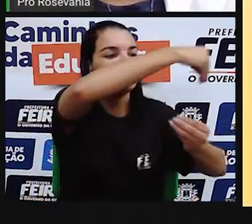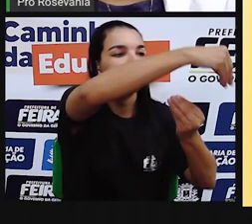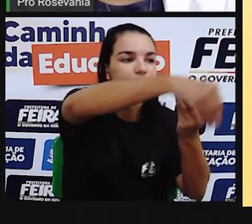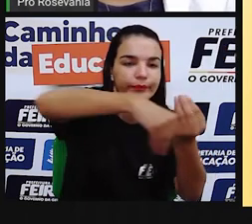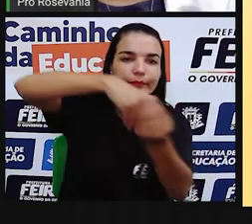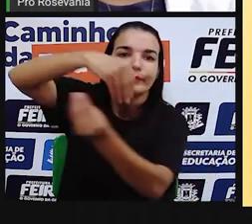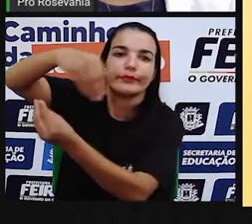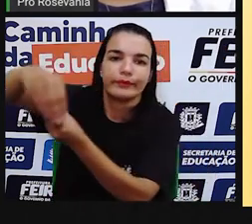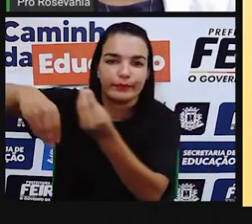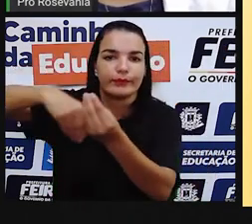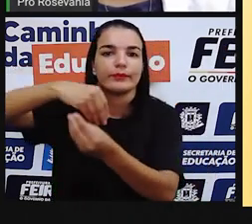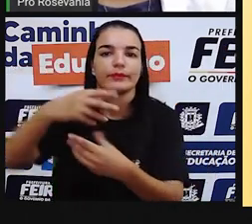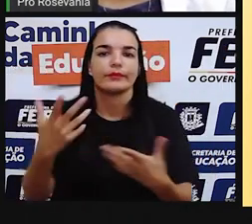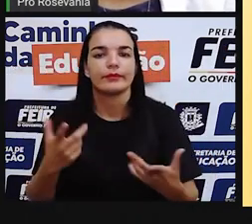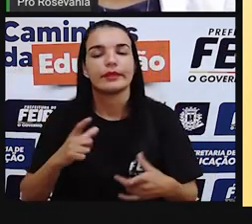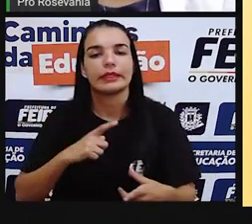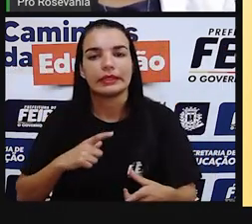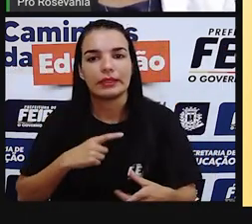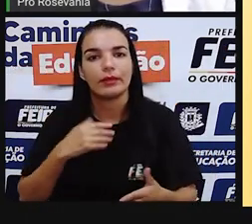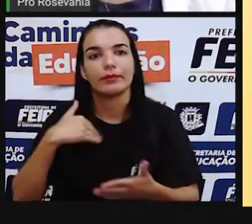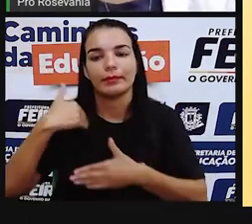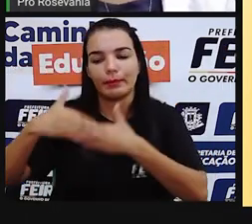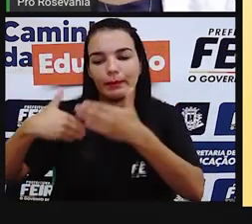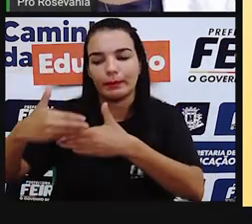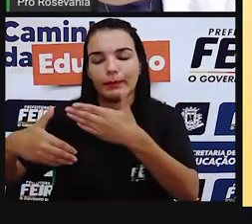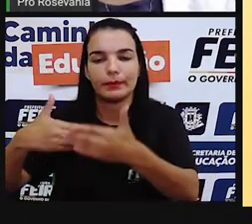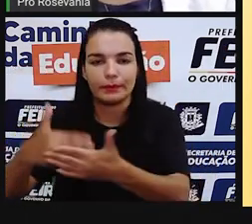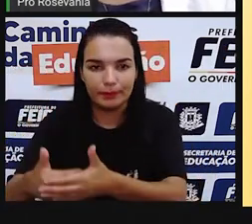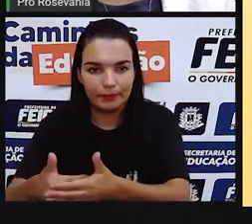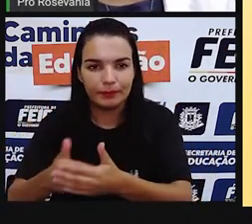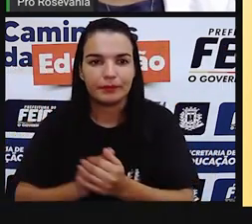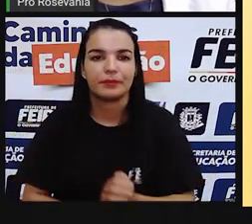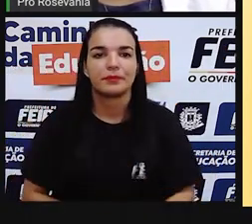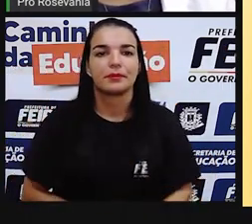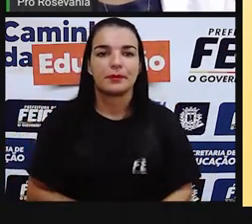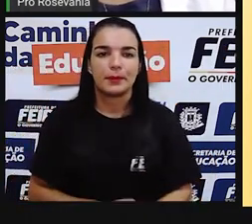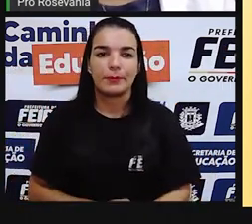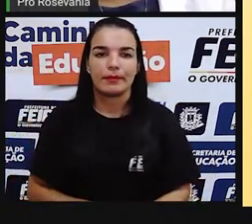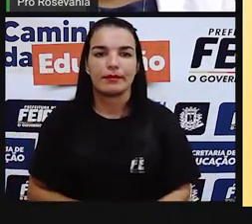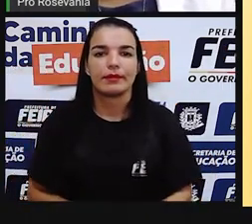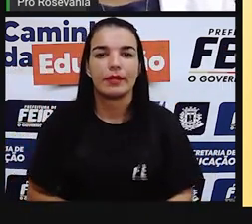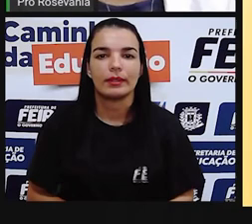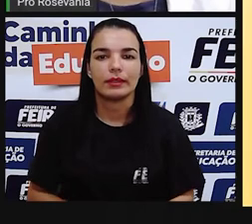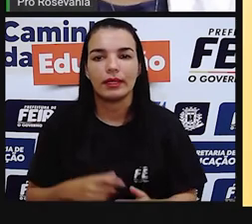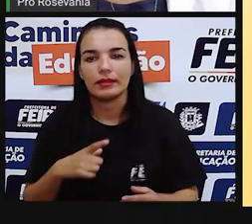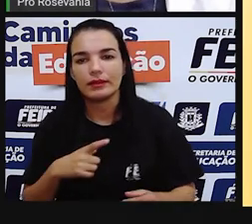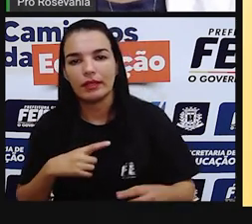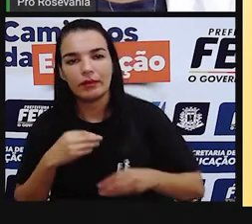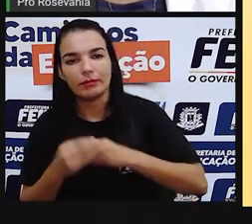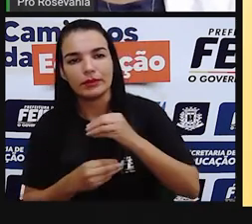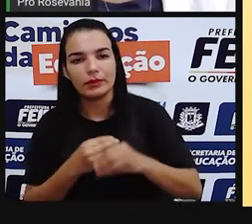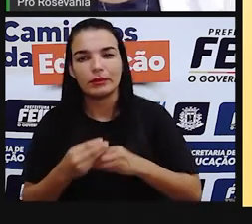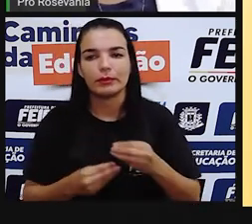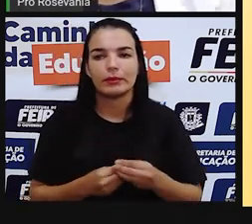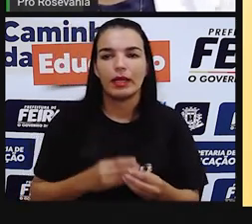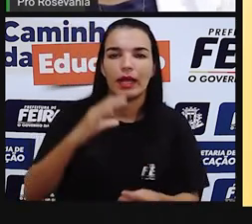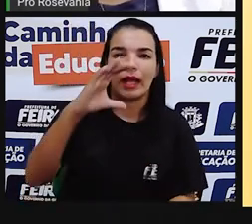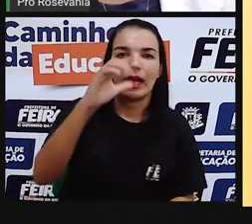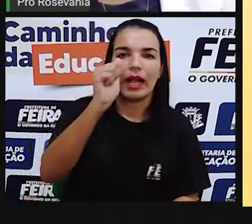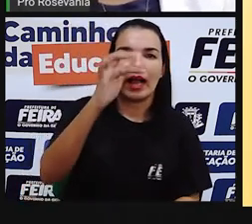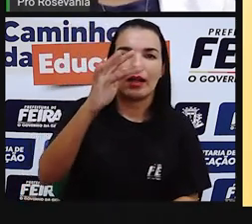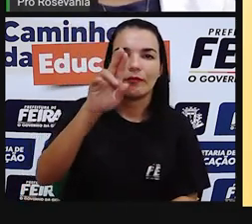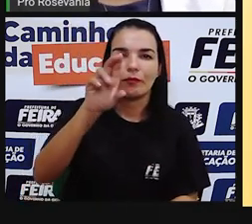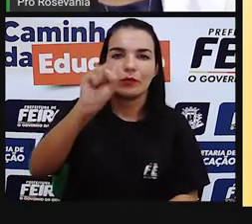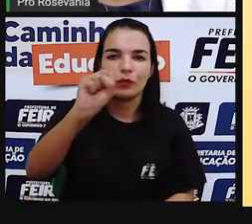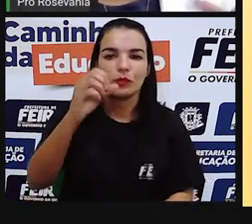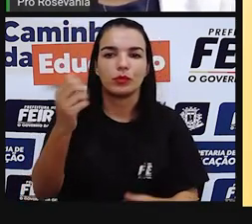os brancos, e assim sucessivamente, cafuso. Então, foi tendo até mesmo o mameluco com o mulato, ou o mameluco com o